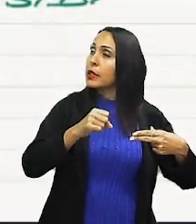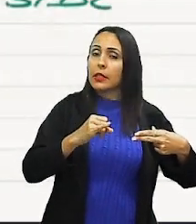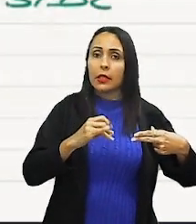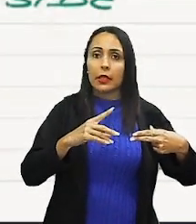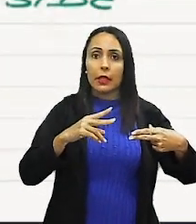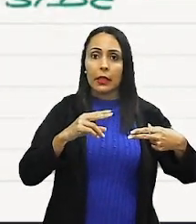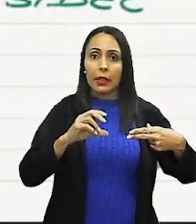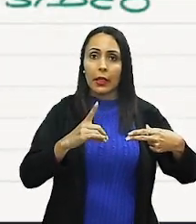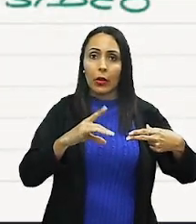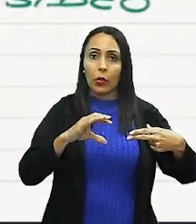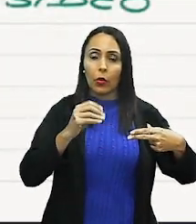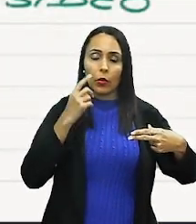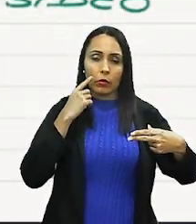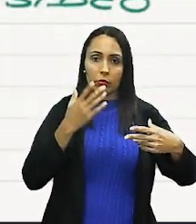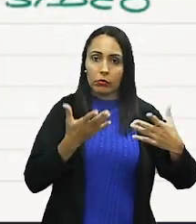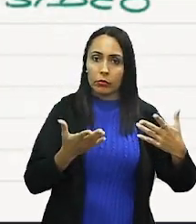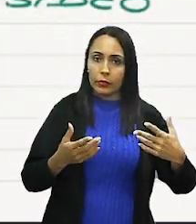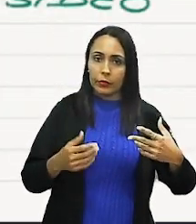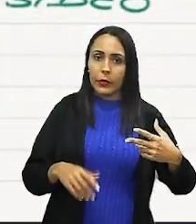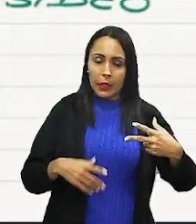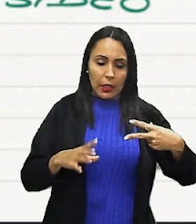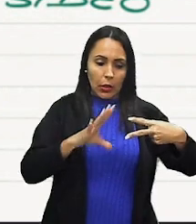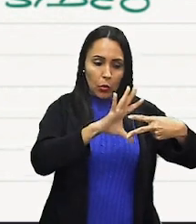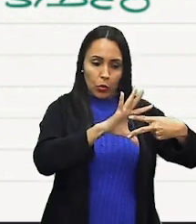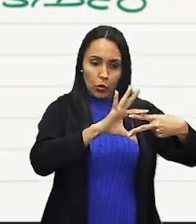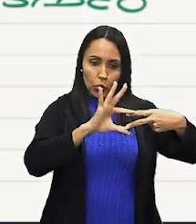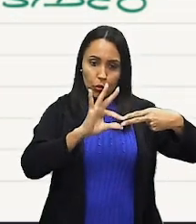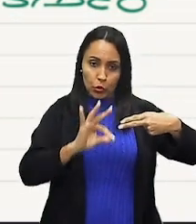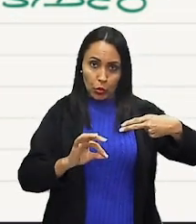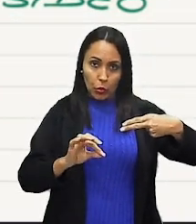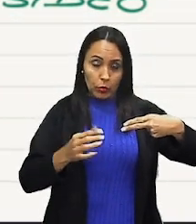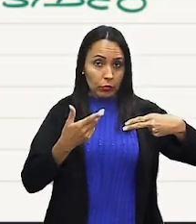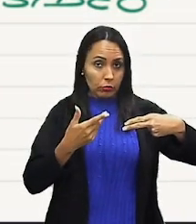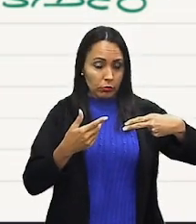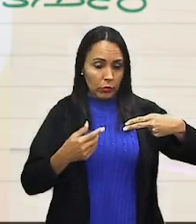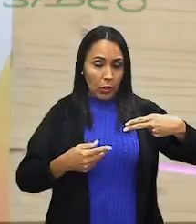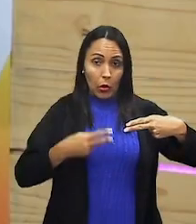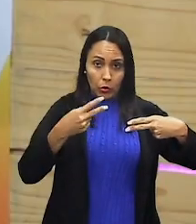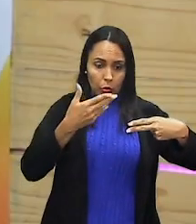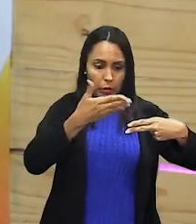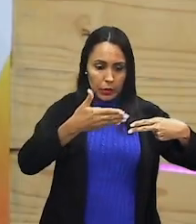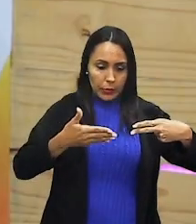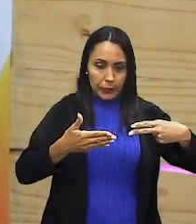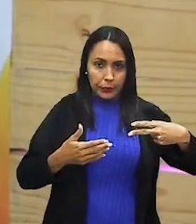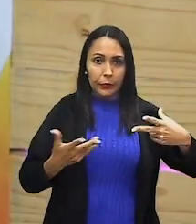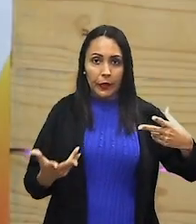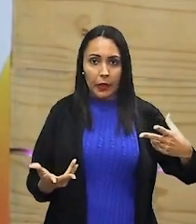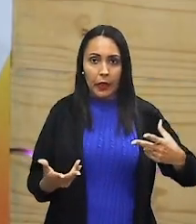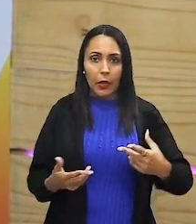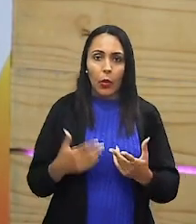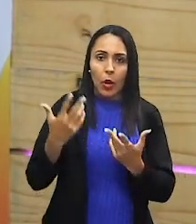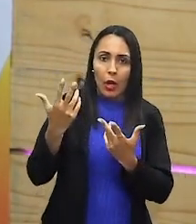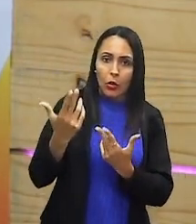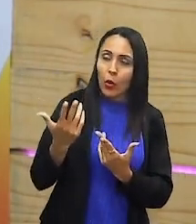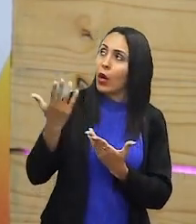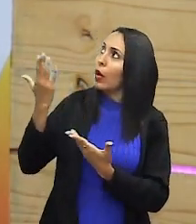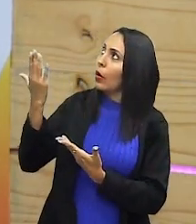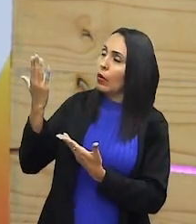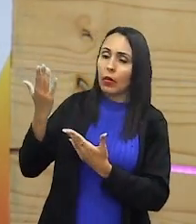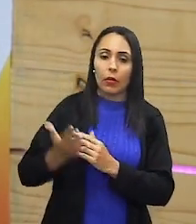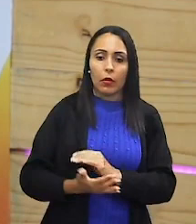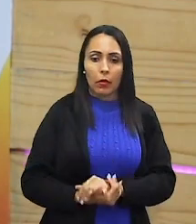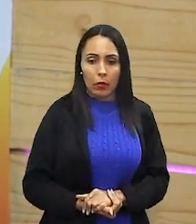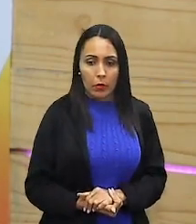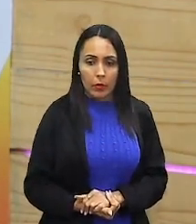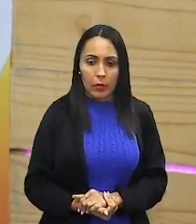Isso aqui vai formar uma coisa chamada de núcleo capsídeo. O núcleo capsídeo é a junção do capsídeo mais o material